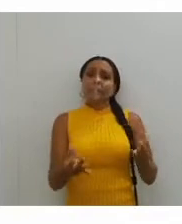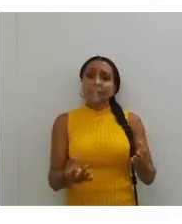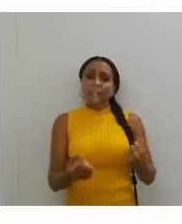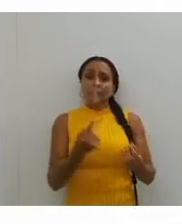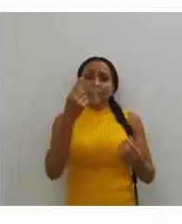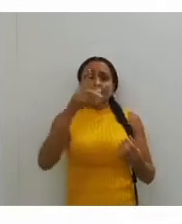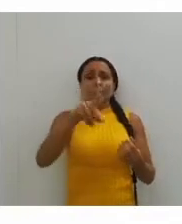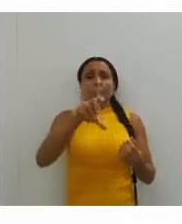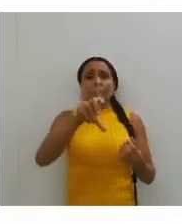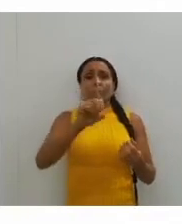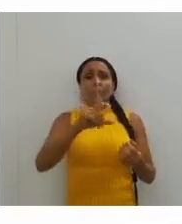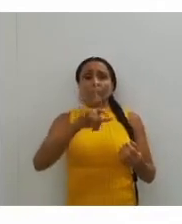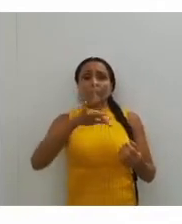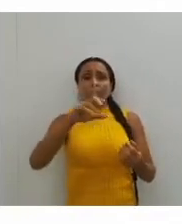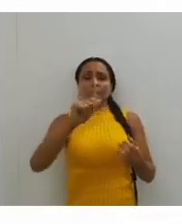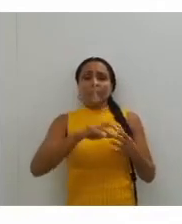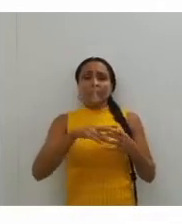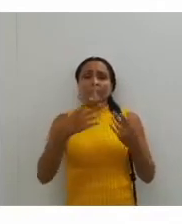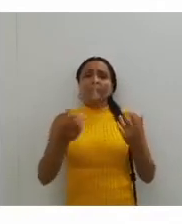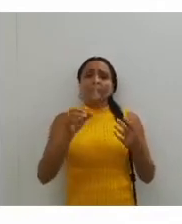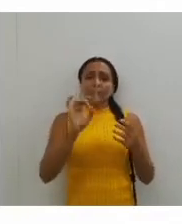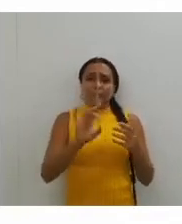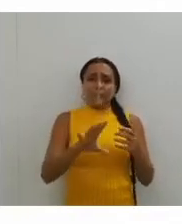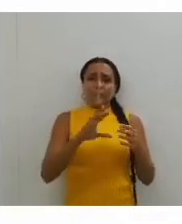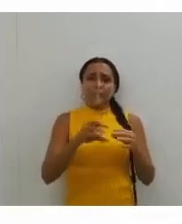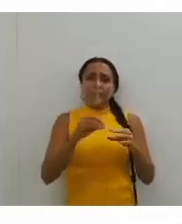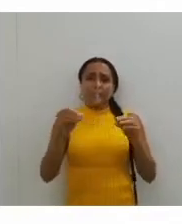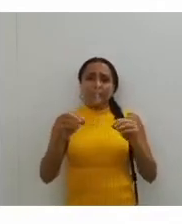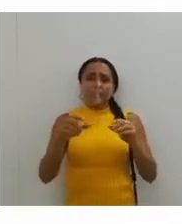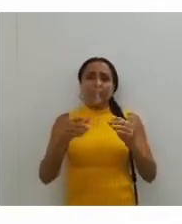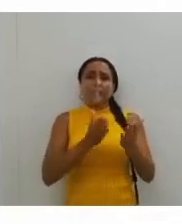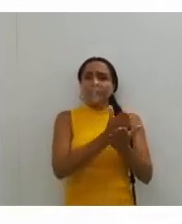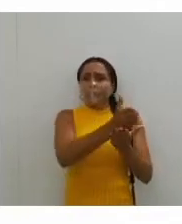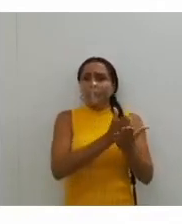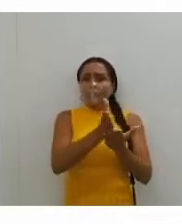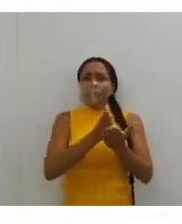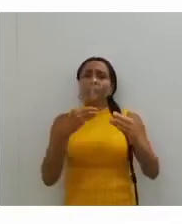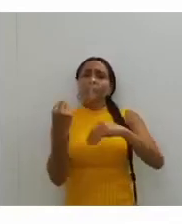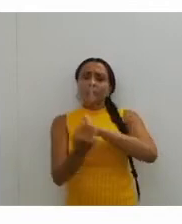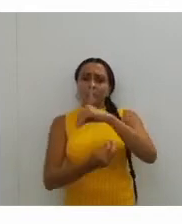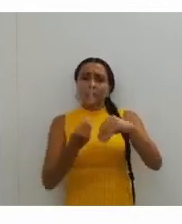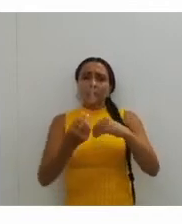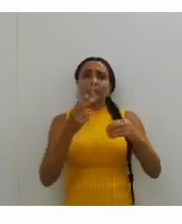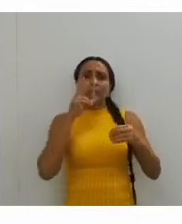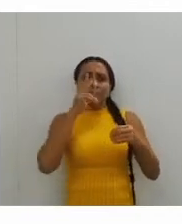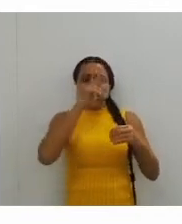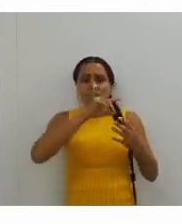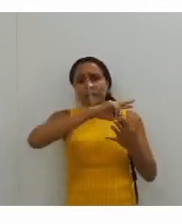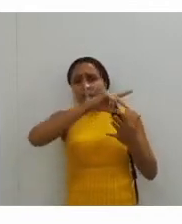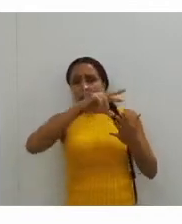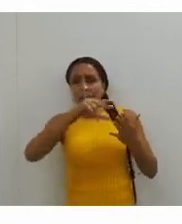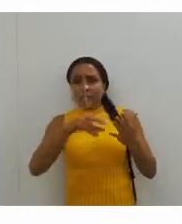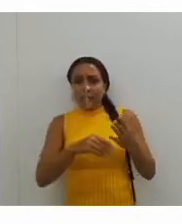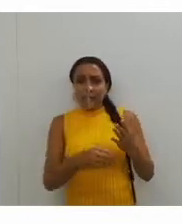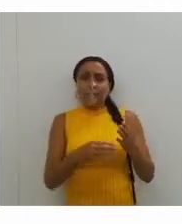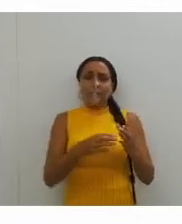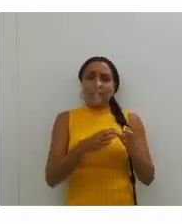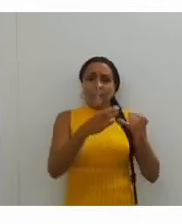polia só serve para mudar a direção e o sentido da força. E várias polias